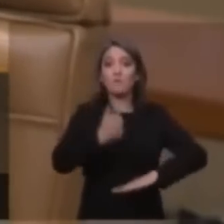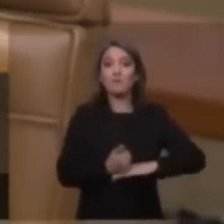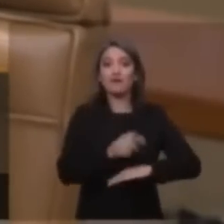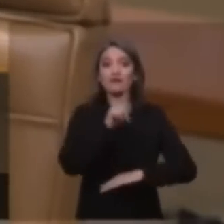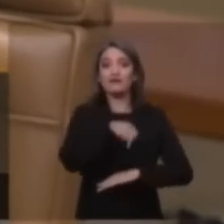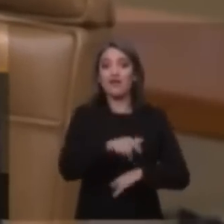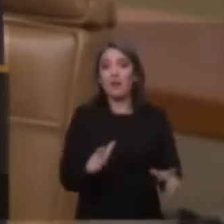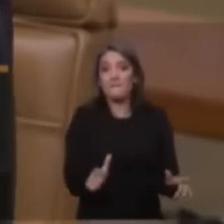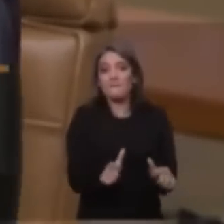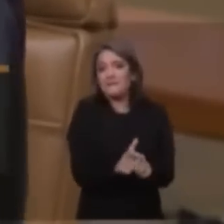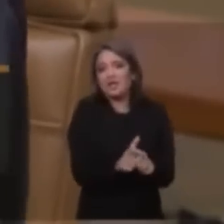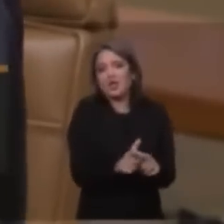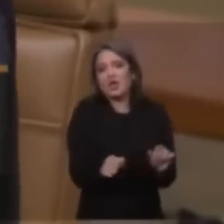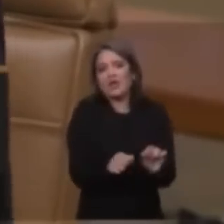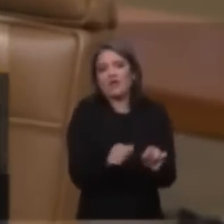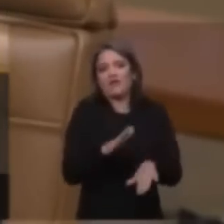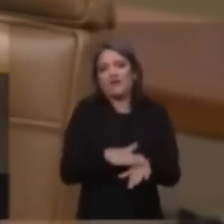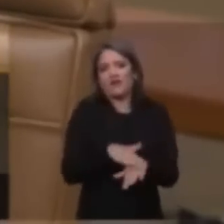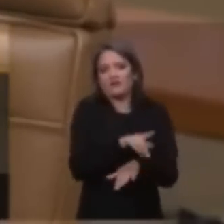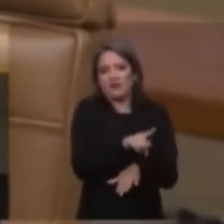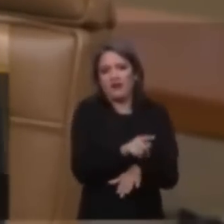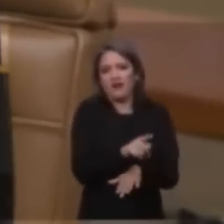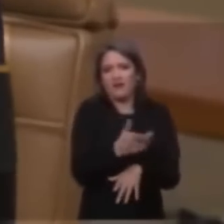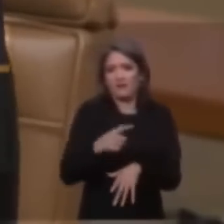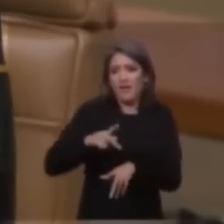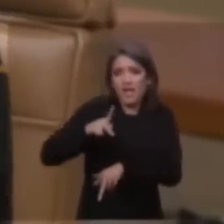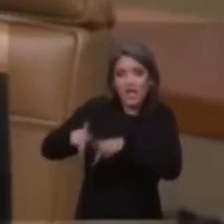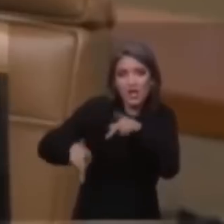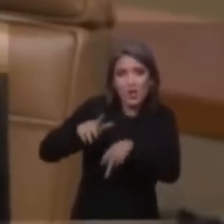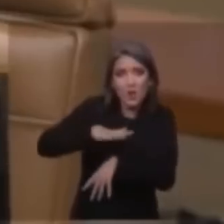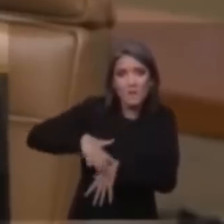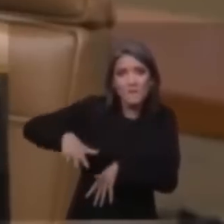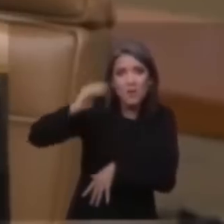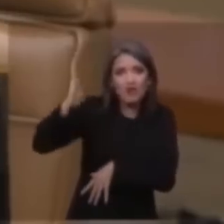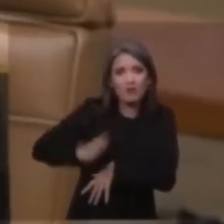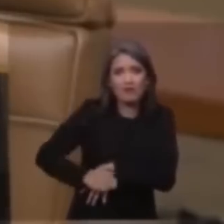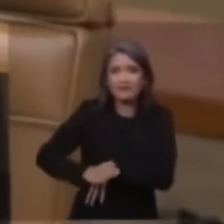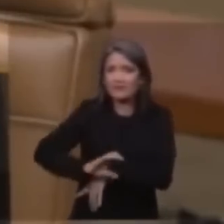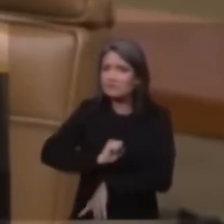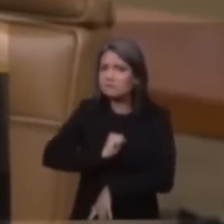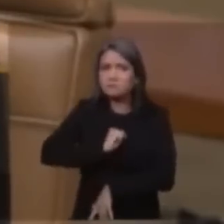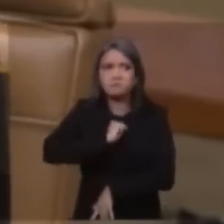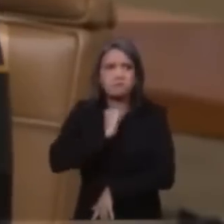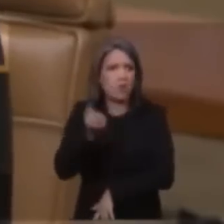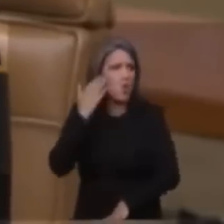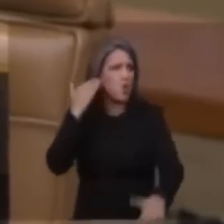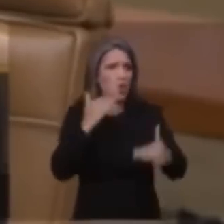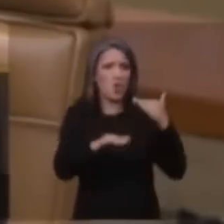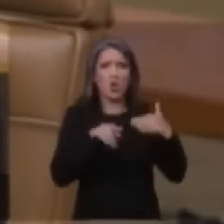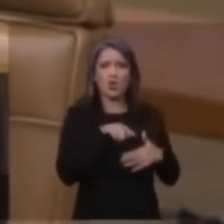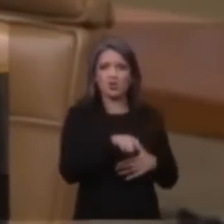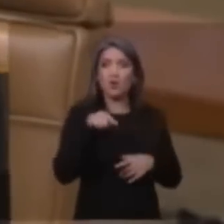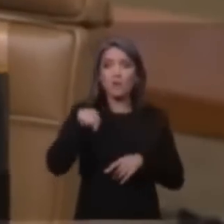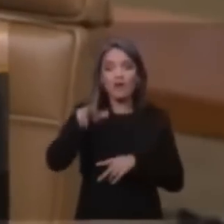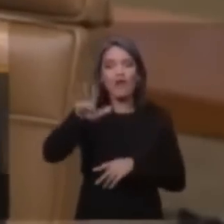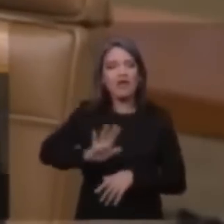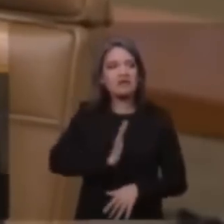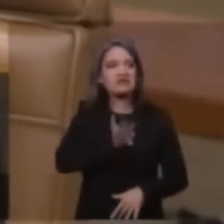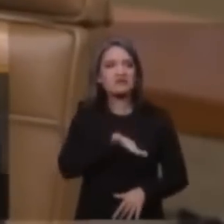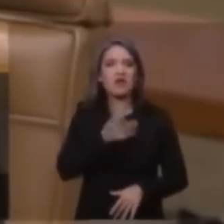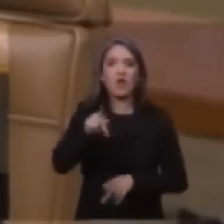praticou isso foi repudiado pela população brasileira que é uma população séria